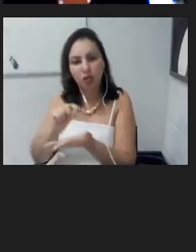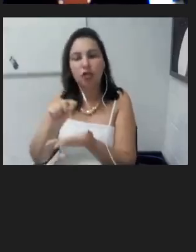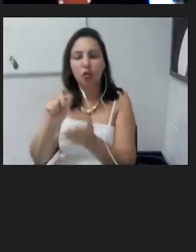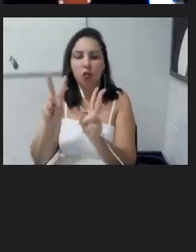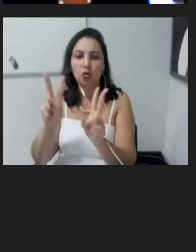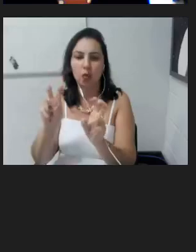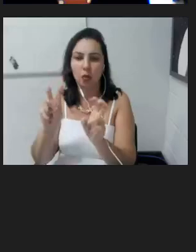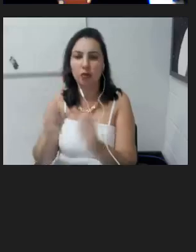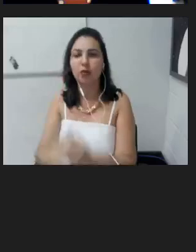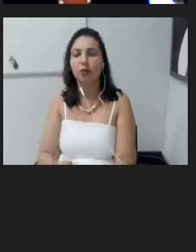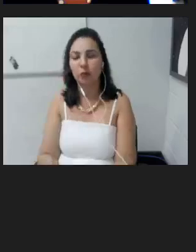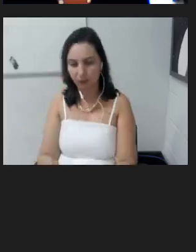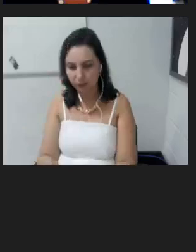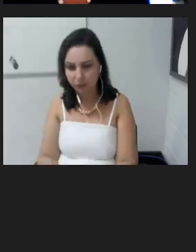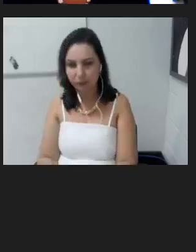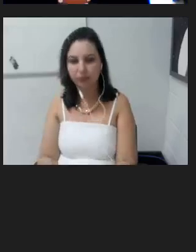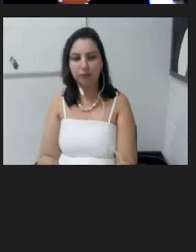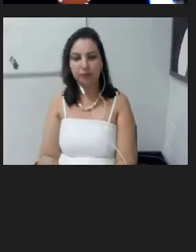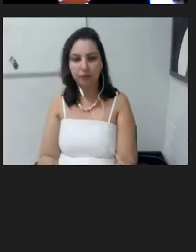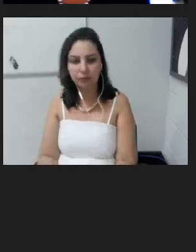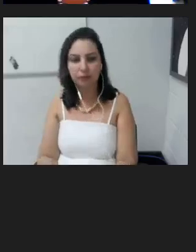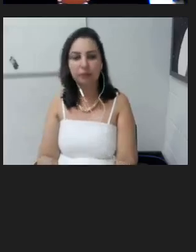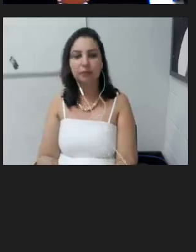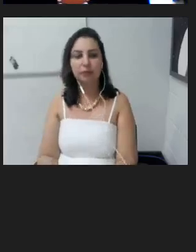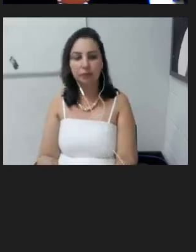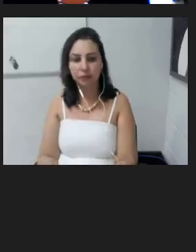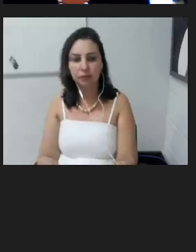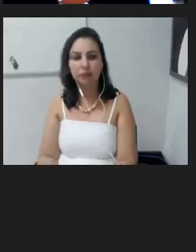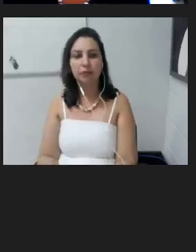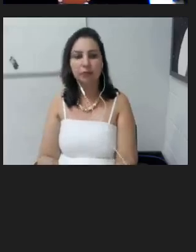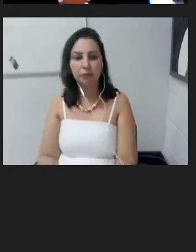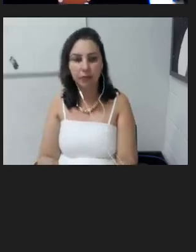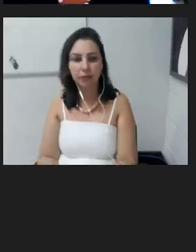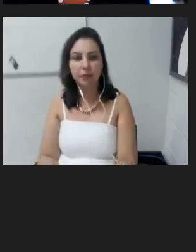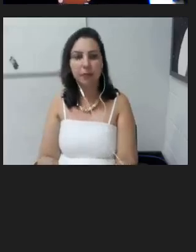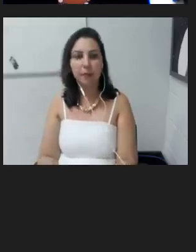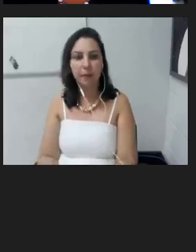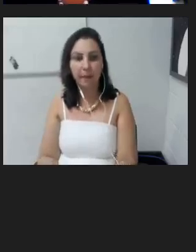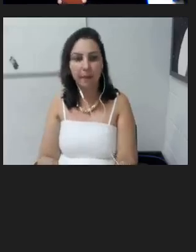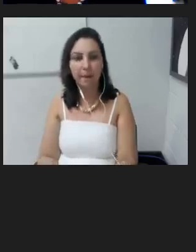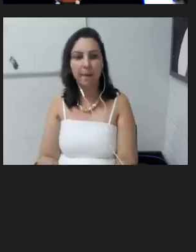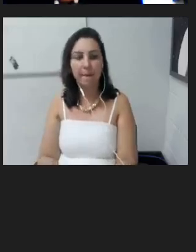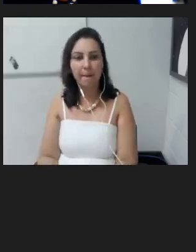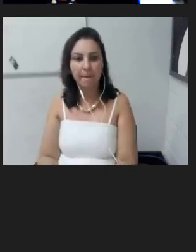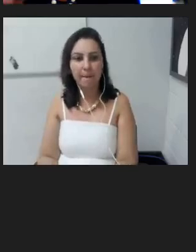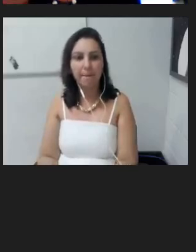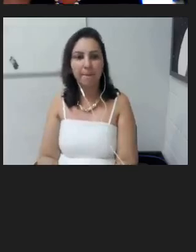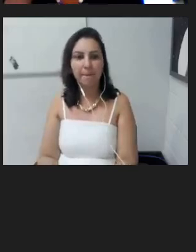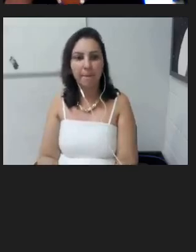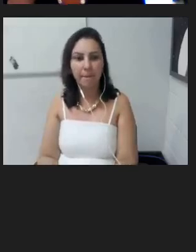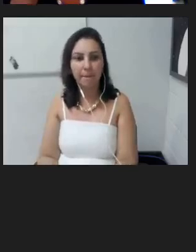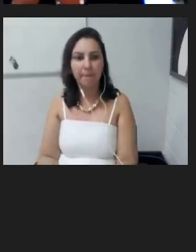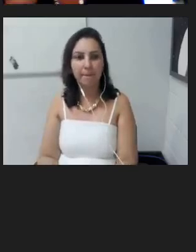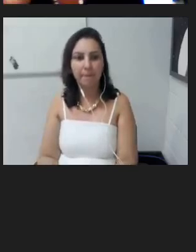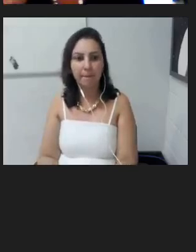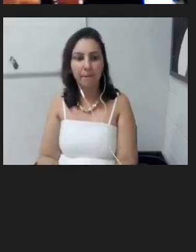assunto. É a Cristiane, né? Isso. Cristiane,